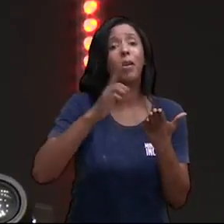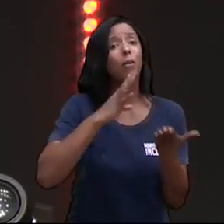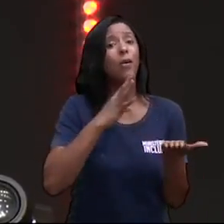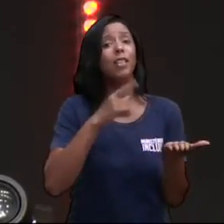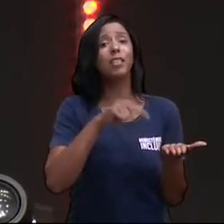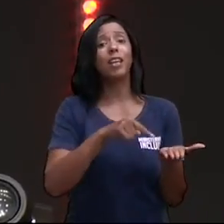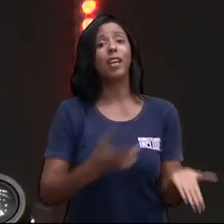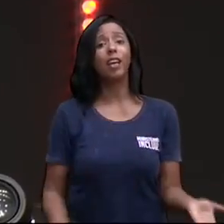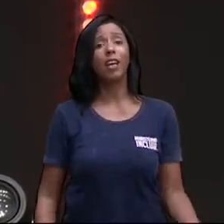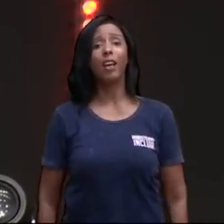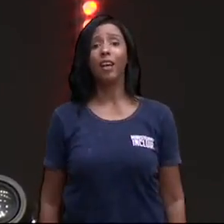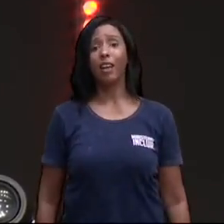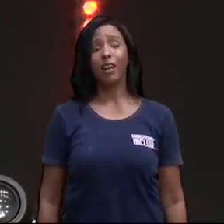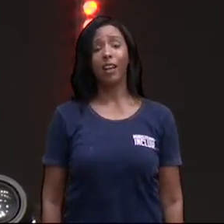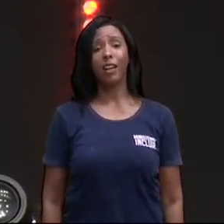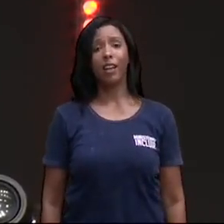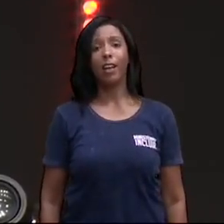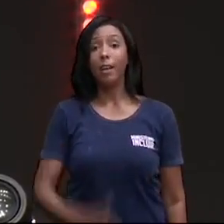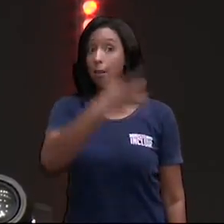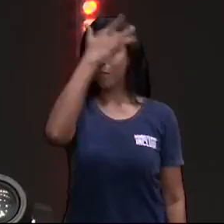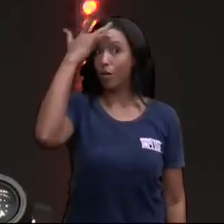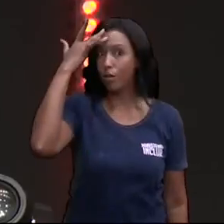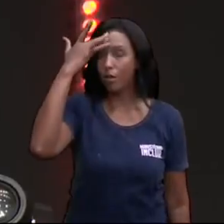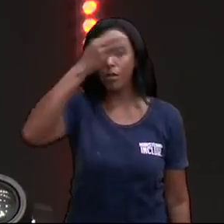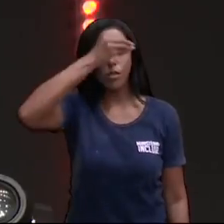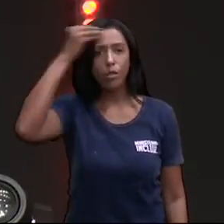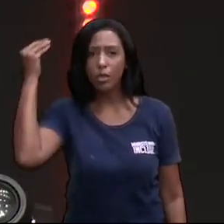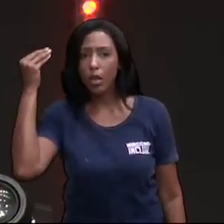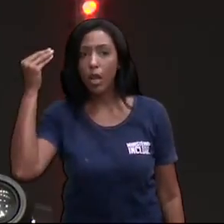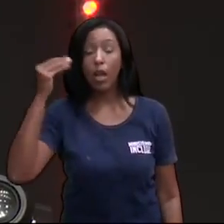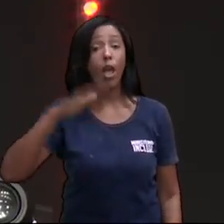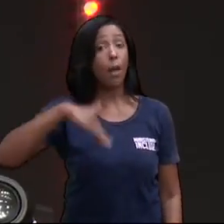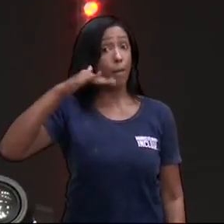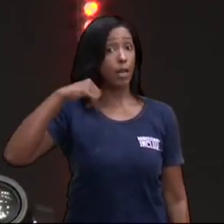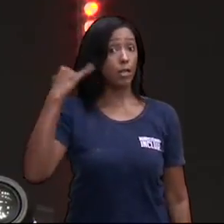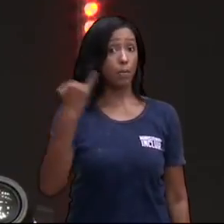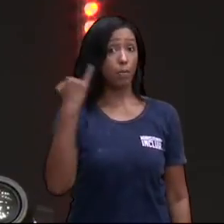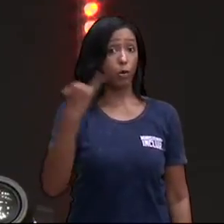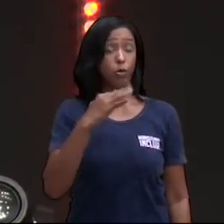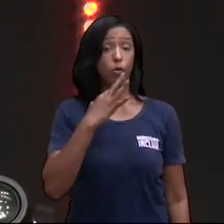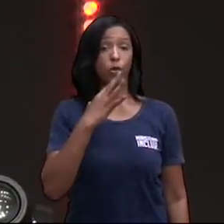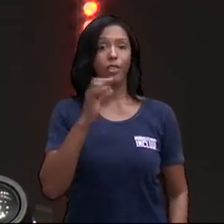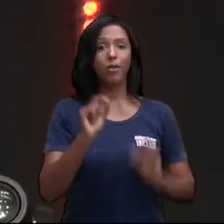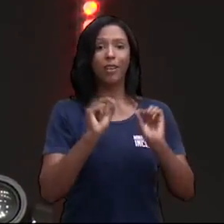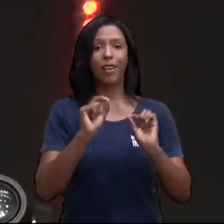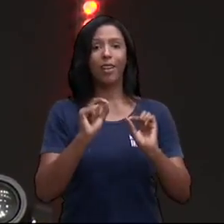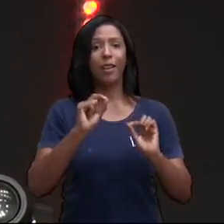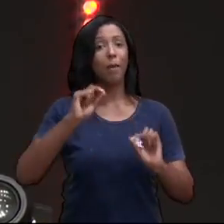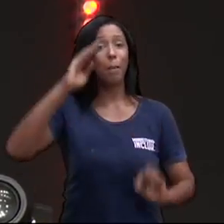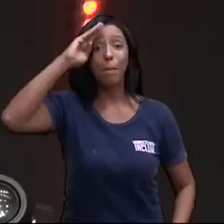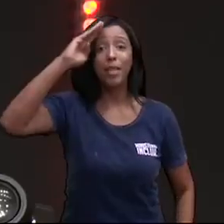e quantas pessoas que esqueceram que mais importante que o conhecimento é obediência